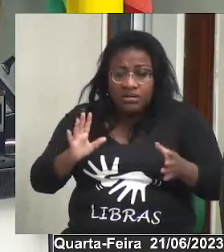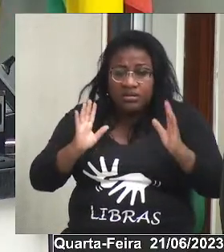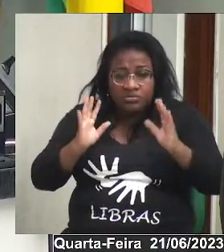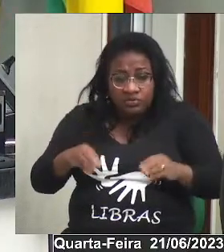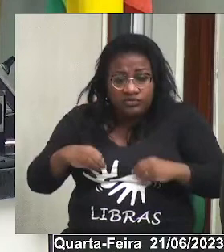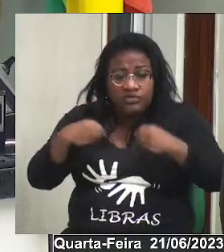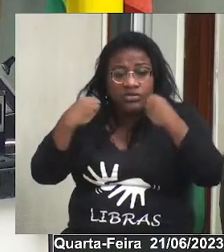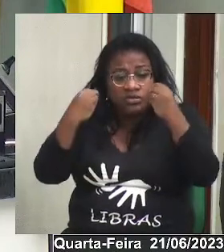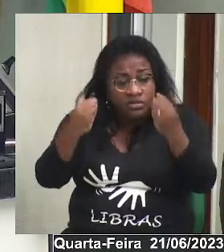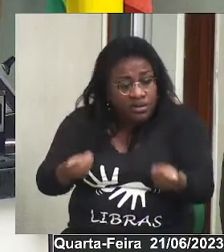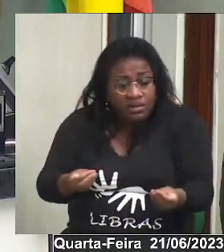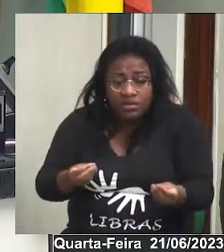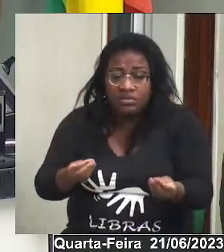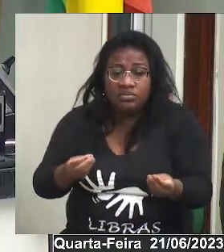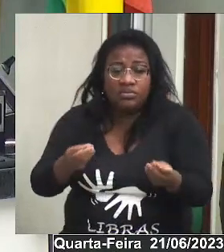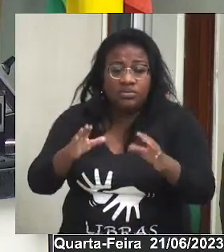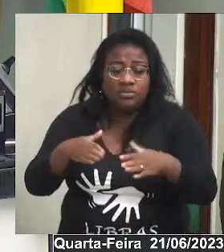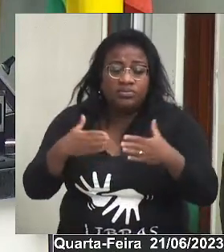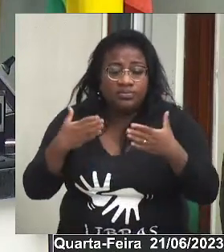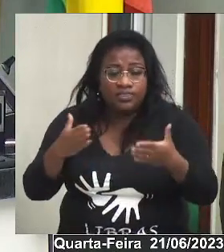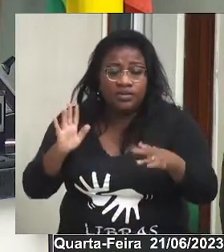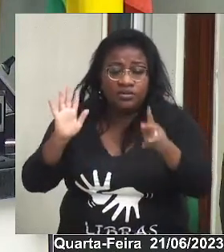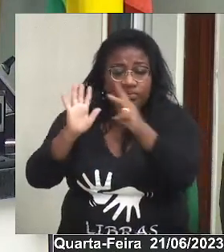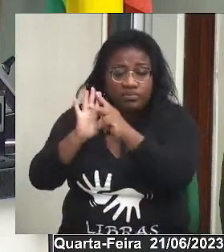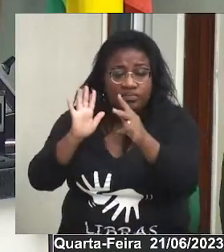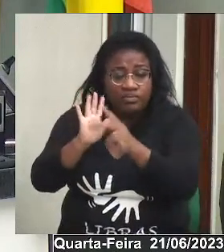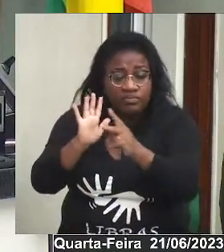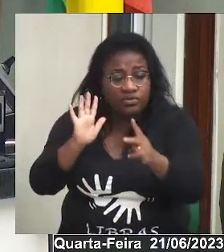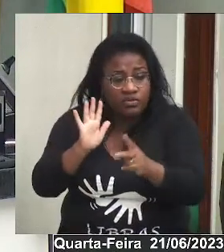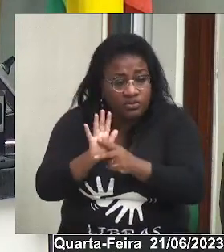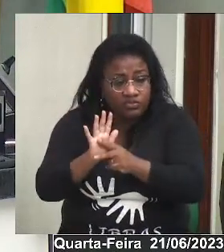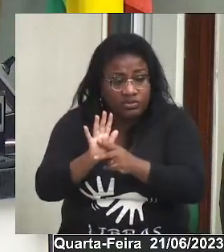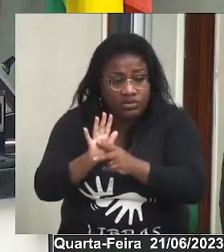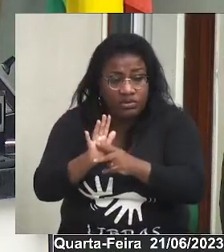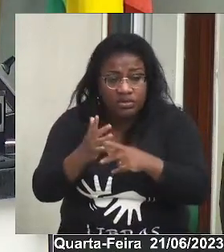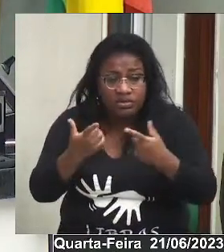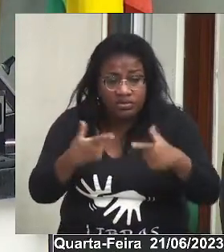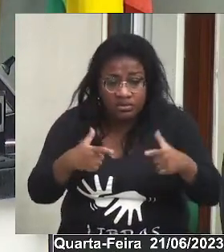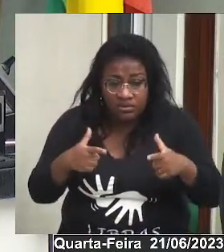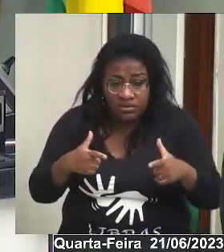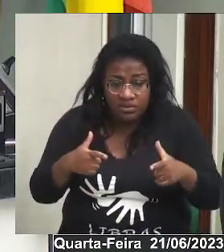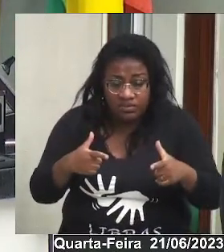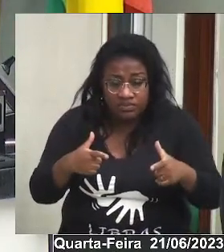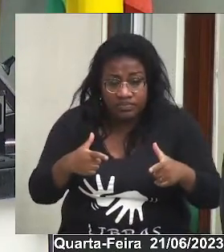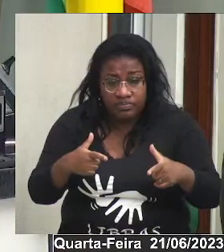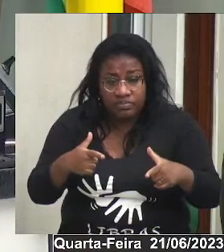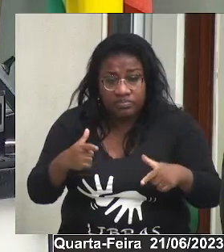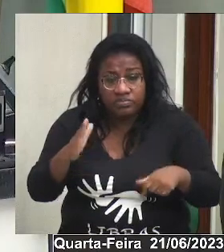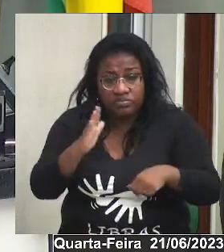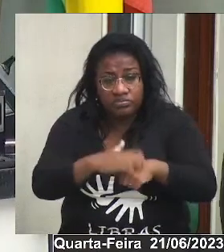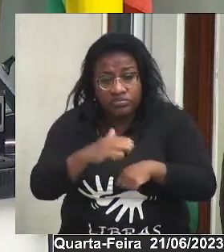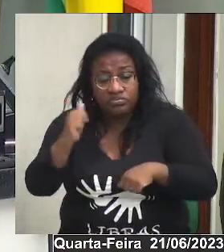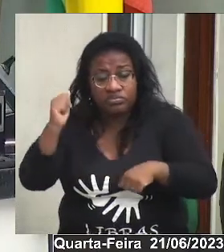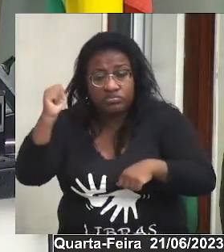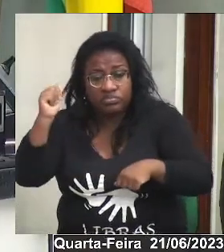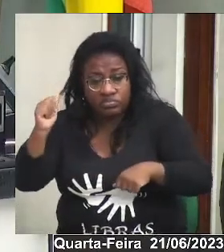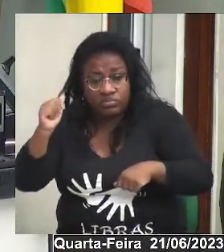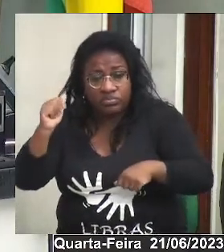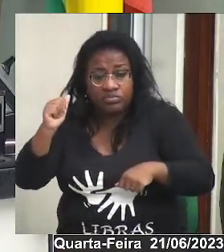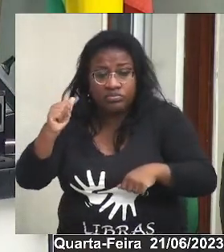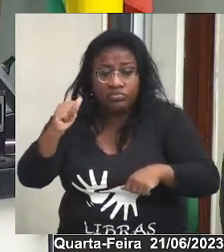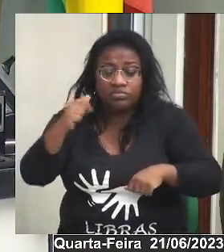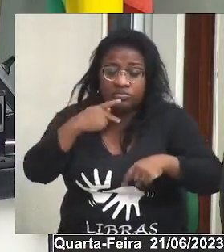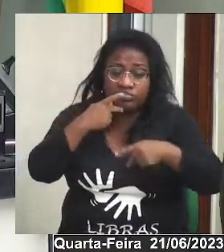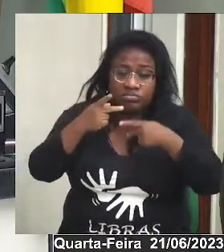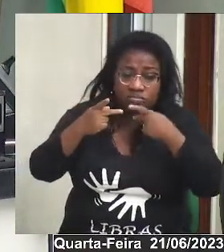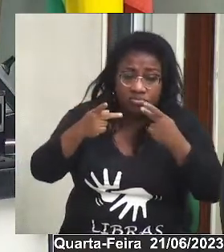Foi dada. De primeira era a palavra, porque falaram que tinha um projeto e não tinha. Então nós foi chamado lá para isso.